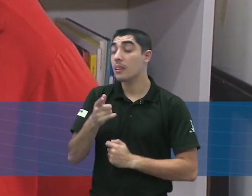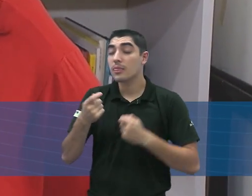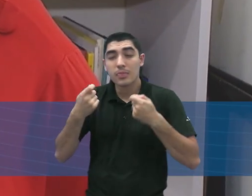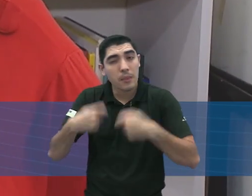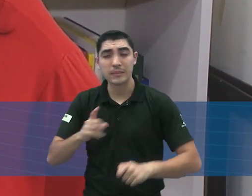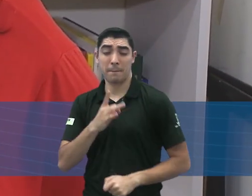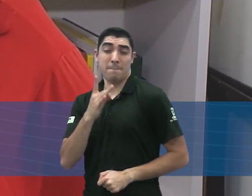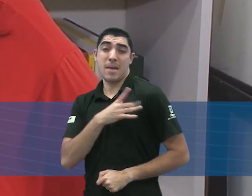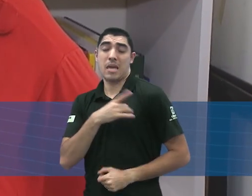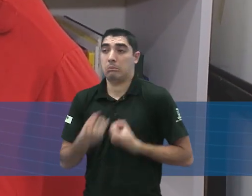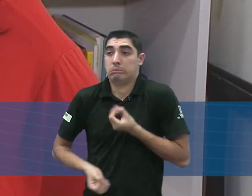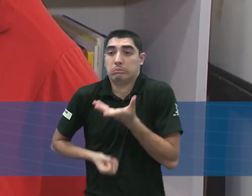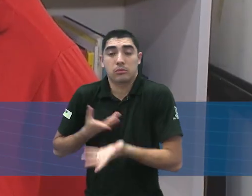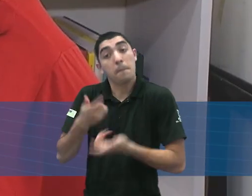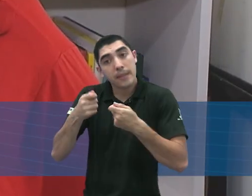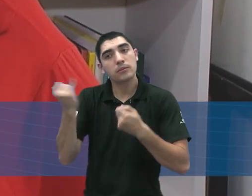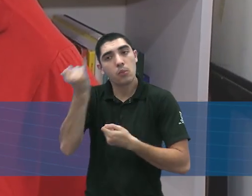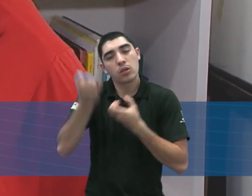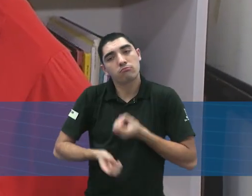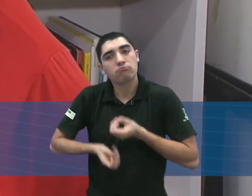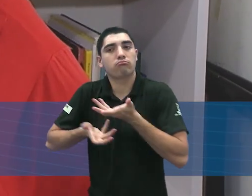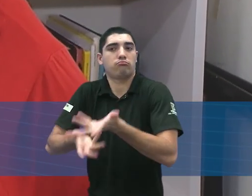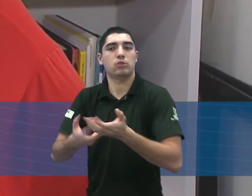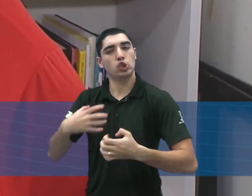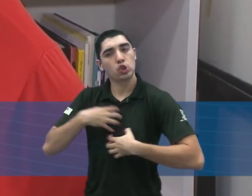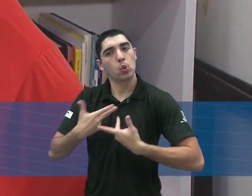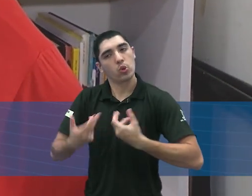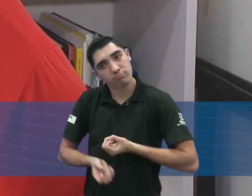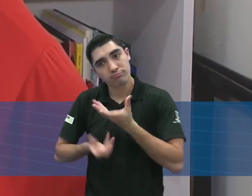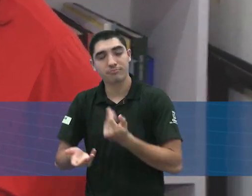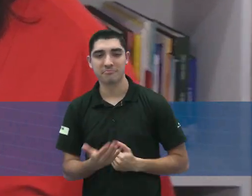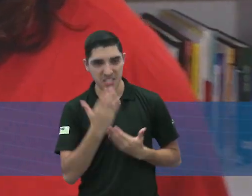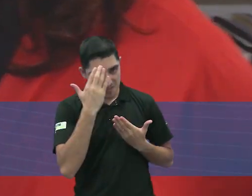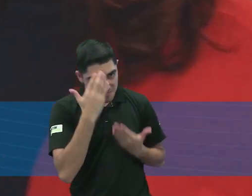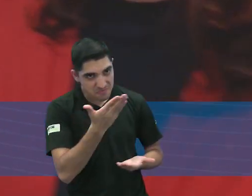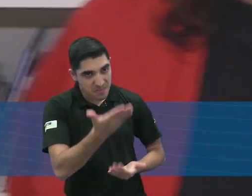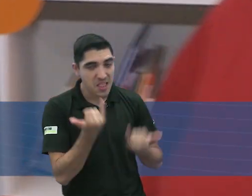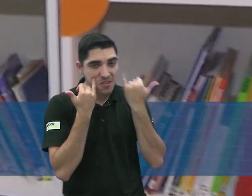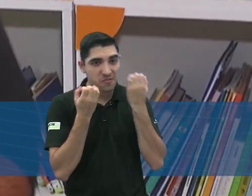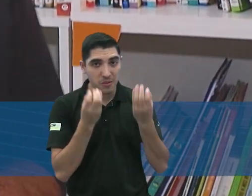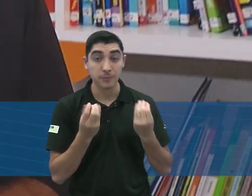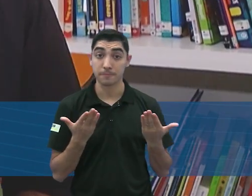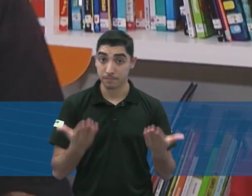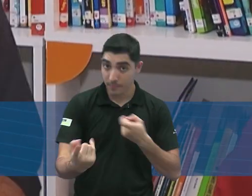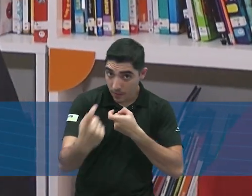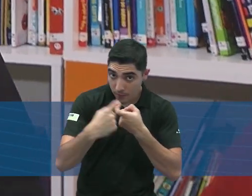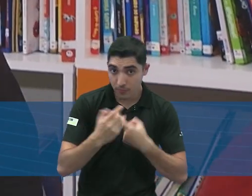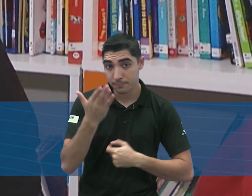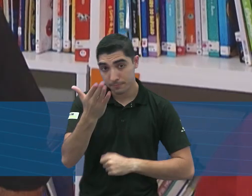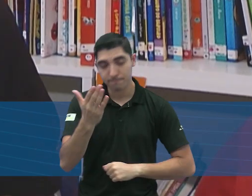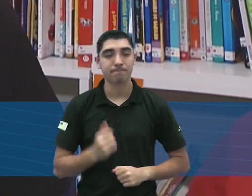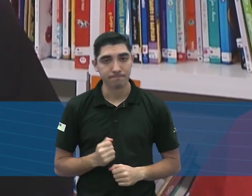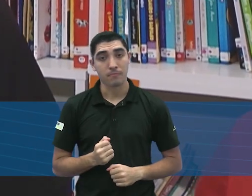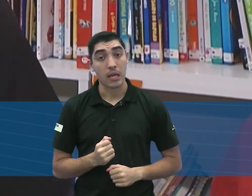de falar. É importante que a gente conte o que está sentindo. Maravilha. Obrigado, Poliana. Agradeço as informações. Então, eu devolvo para